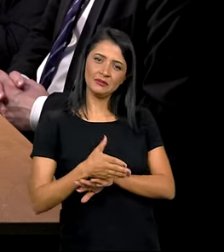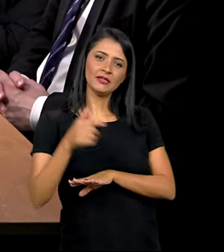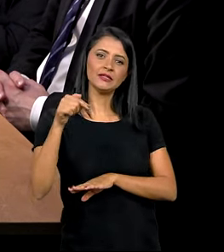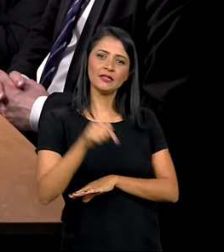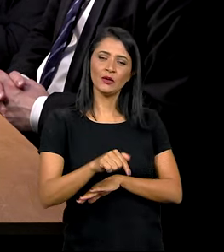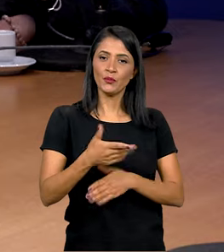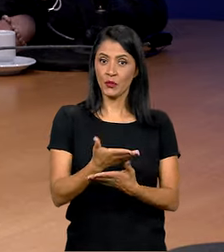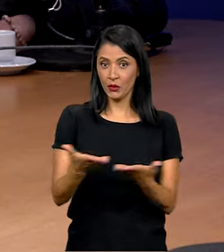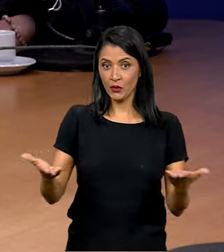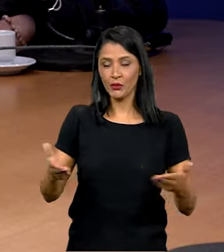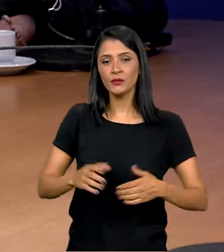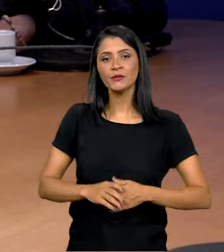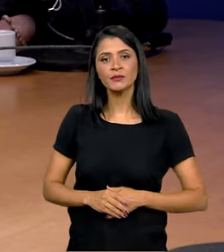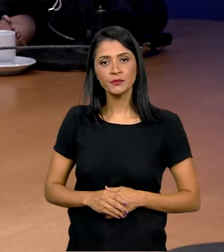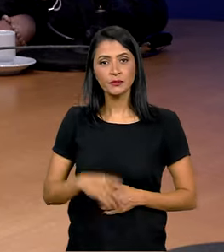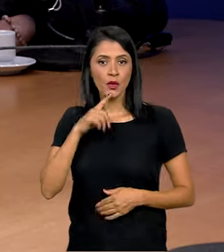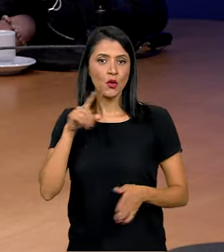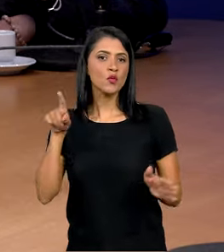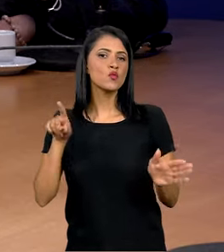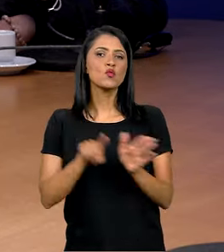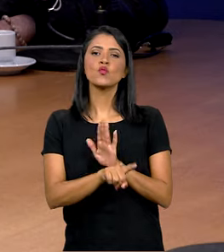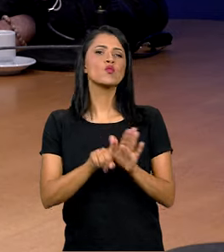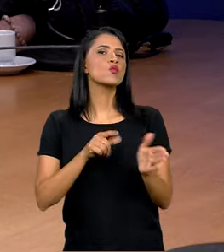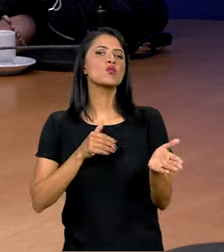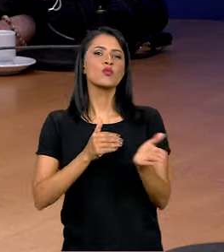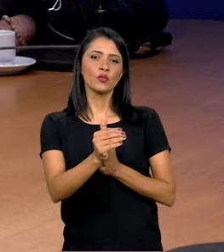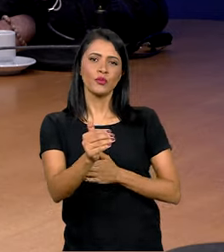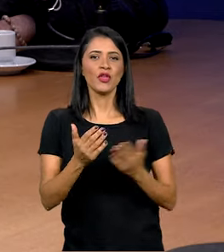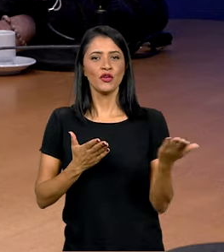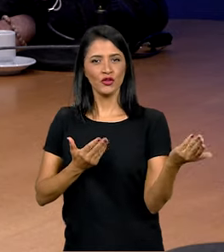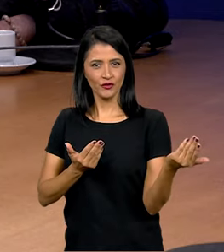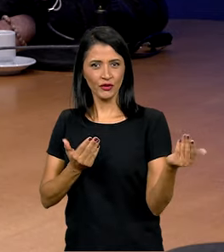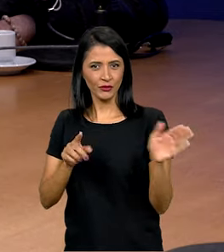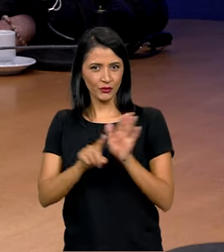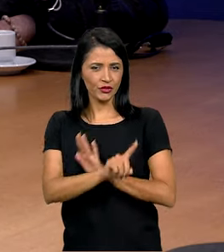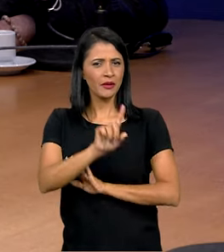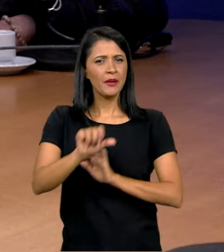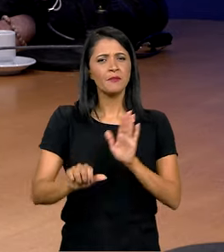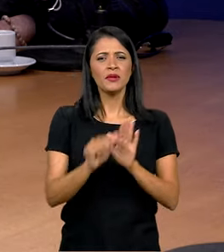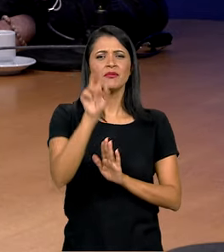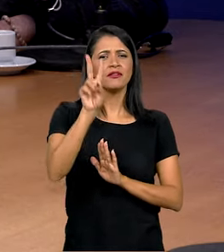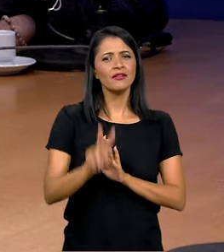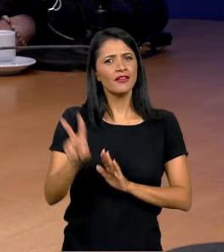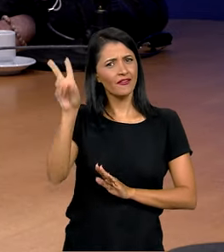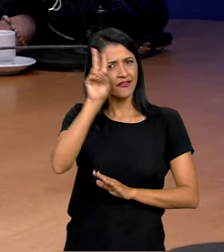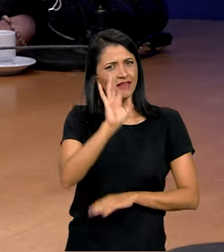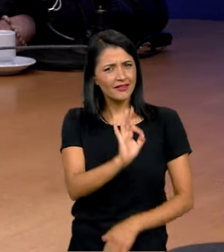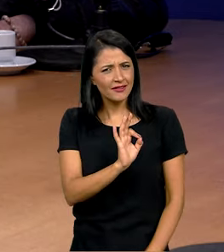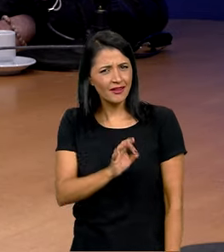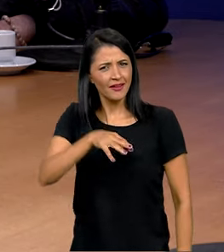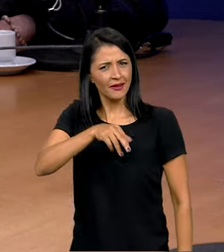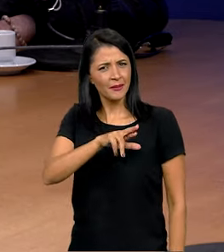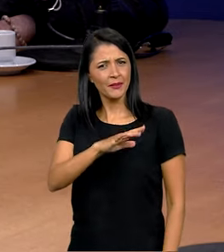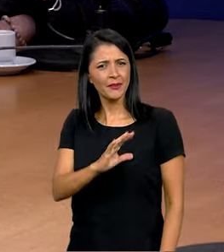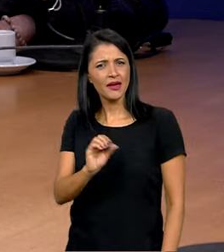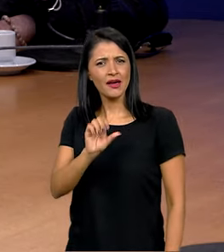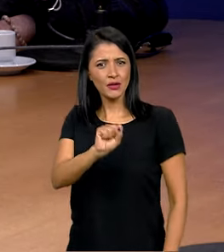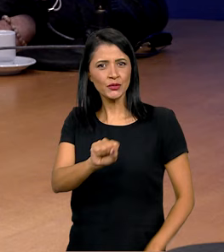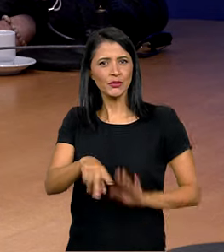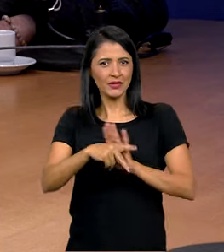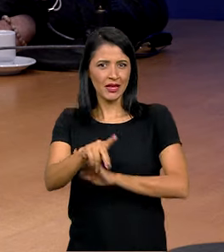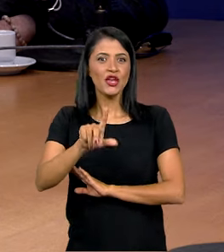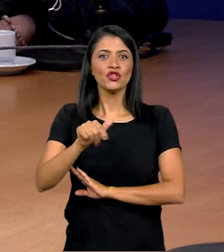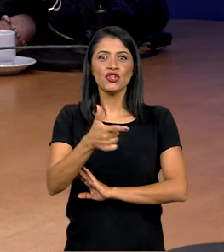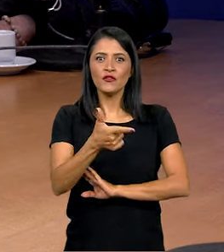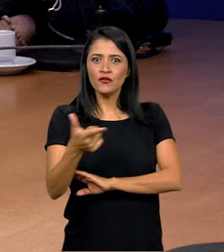participação de todos eu vou começar pela Juventude é a primeira vez na história né Marcos na história do